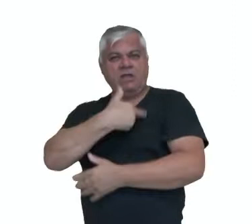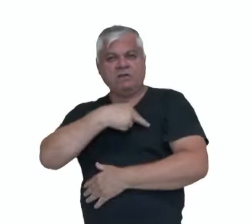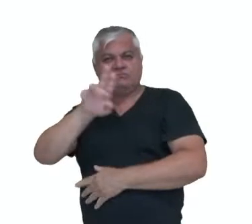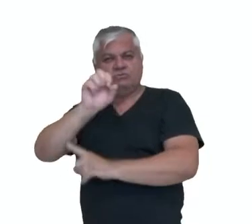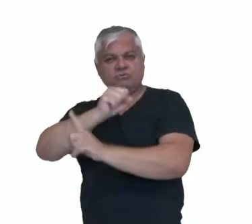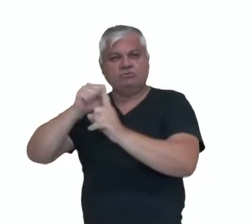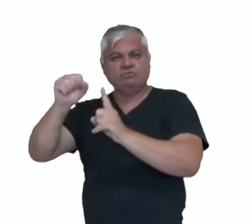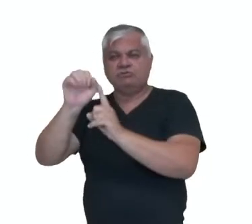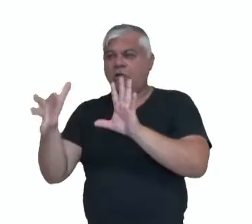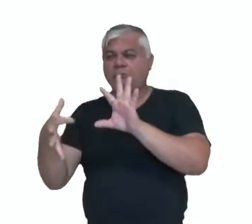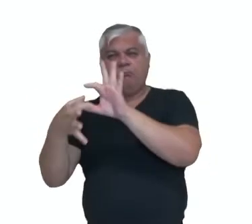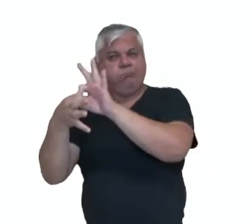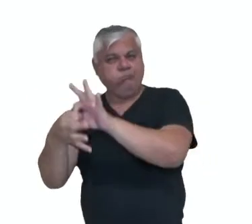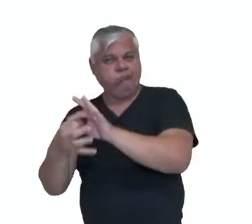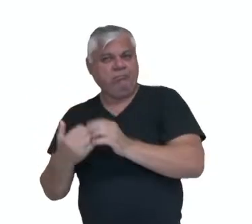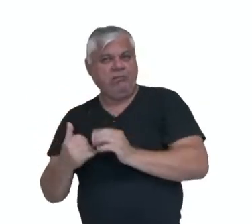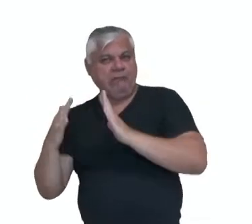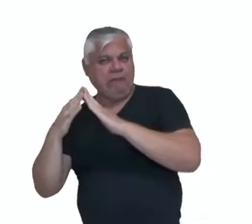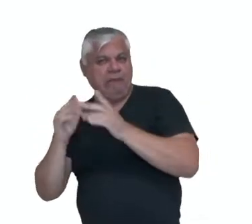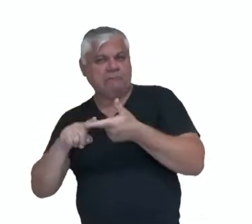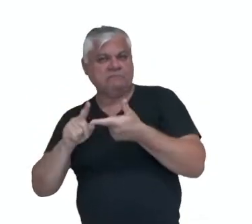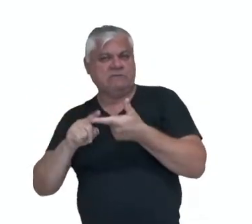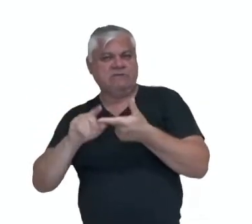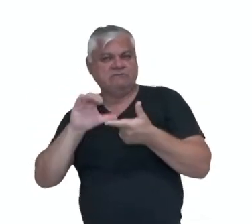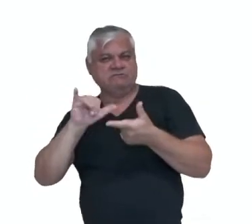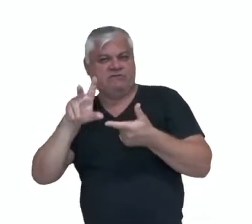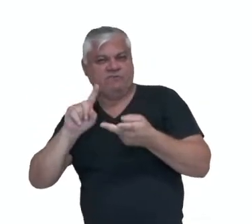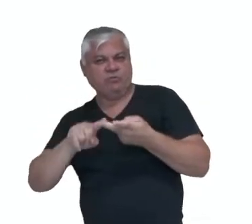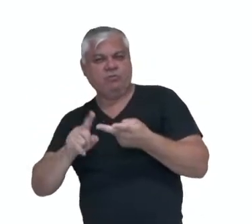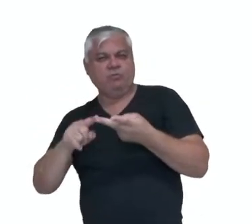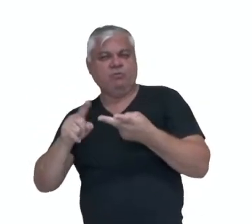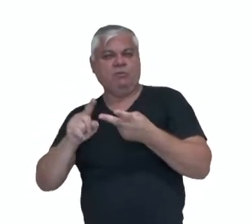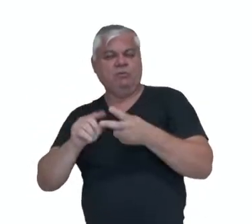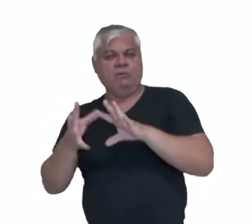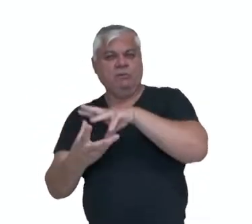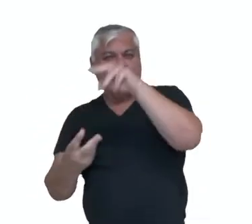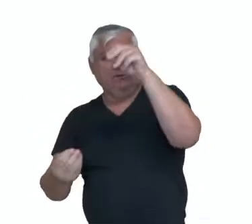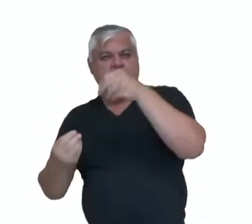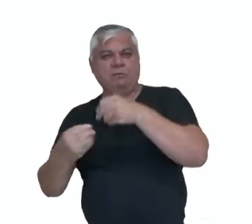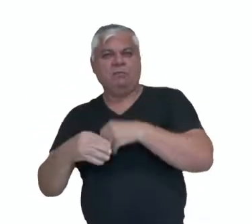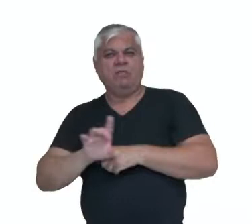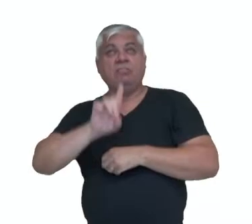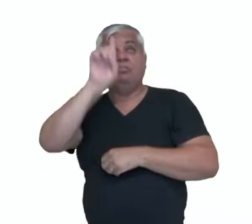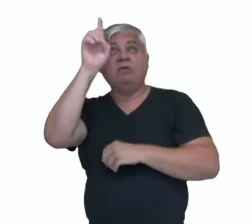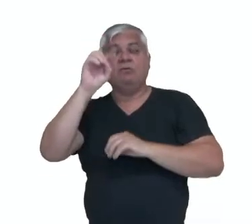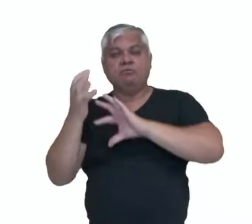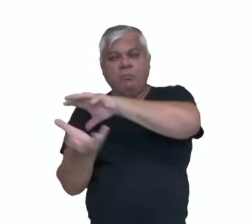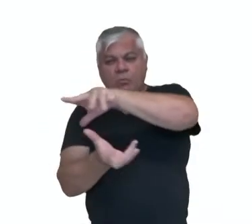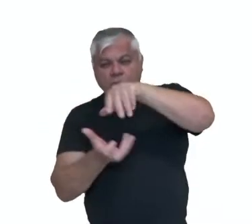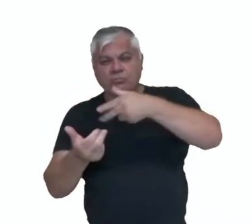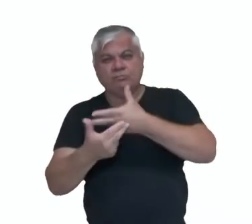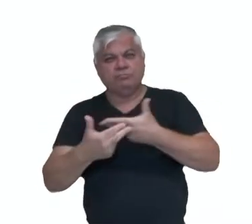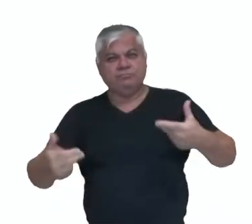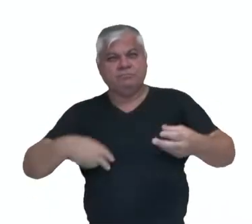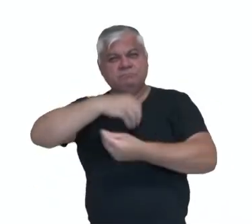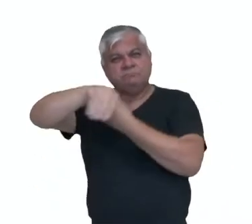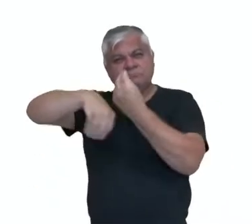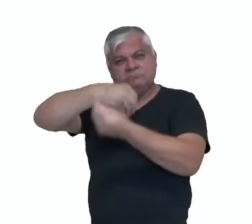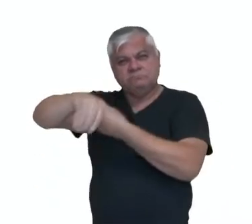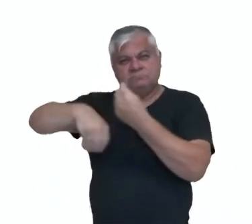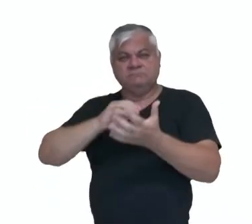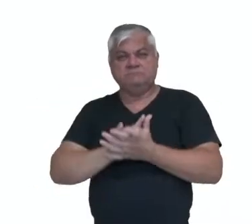social, o doméstico e o cívico, o sobrenatural e o natural, o divino e o mundano.